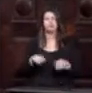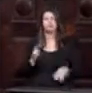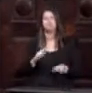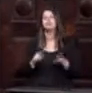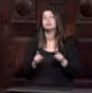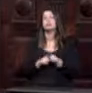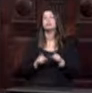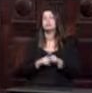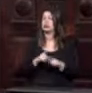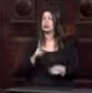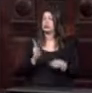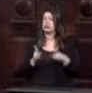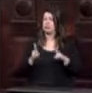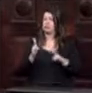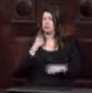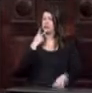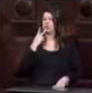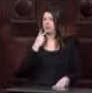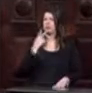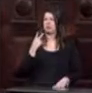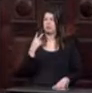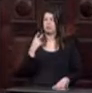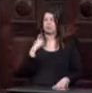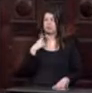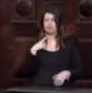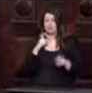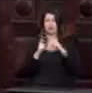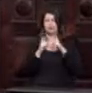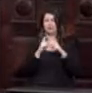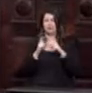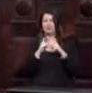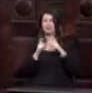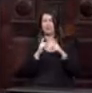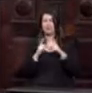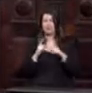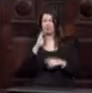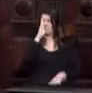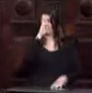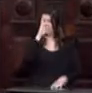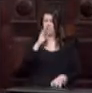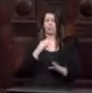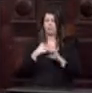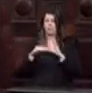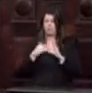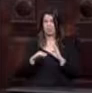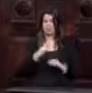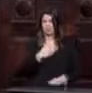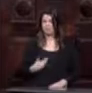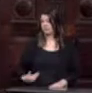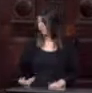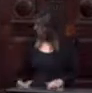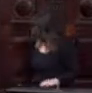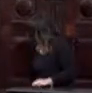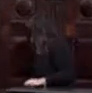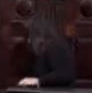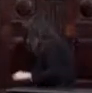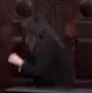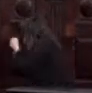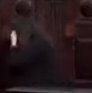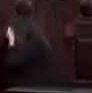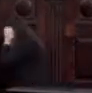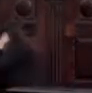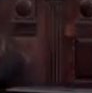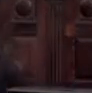cético toda vez que vejo aqui uma argumentação fundamentando uma mensagem do governo e uma argumentação que